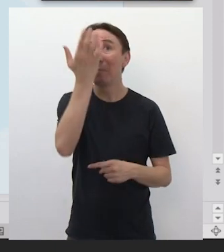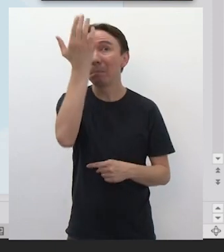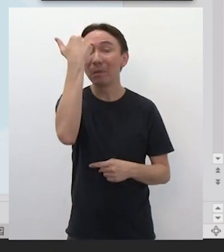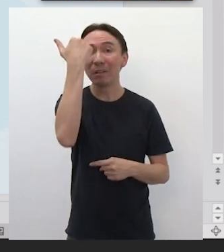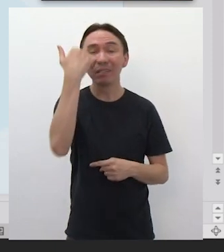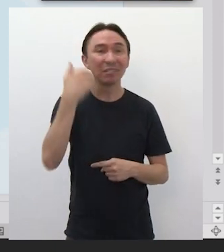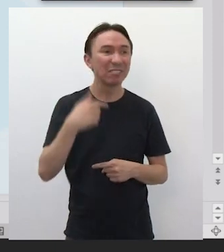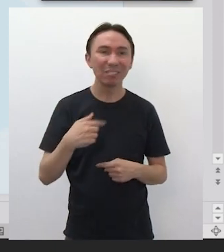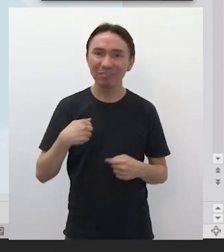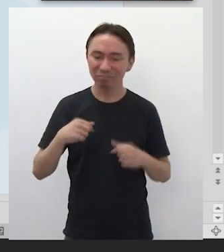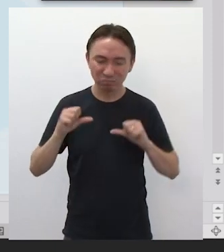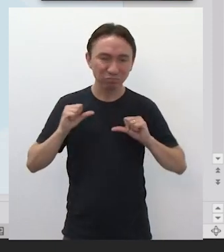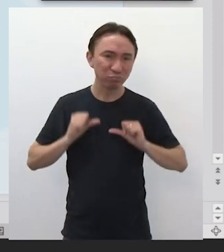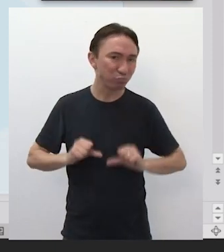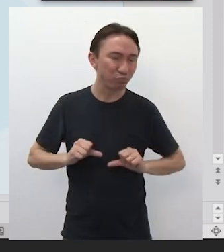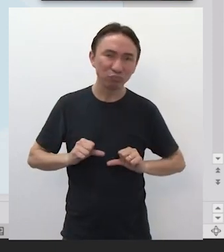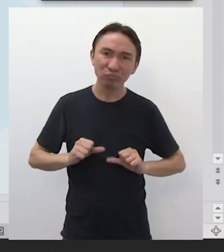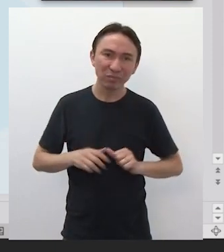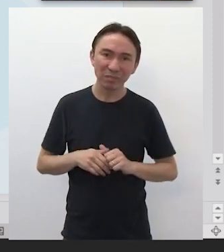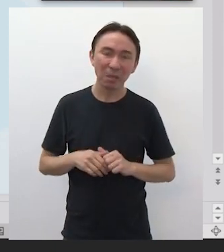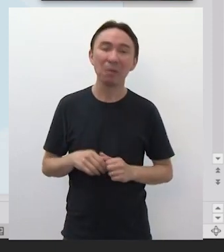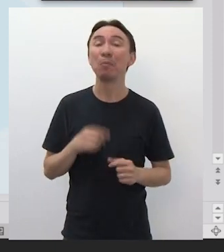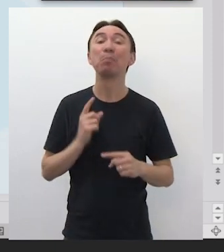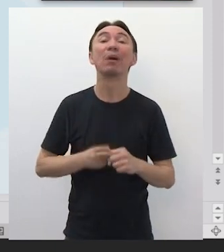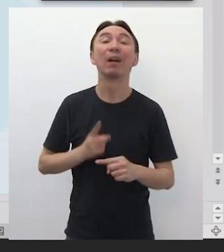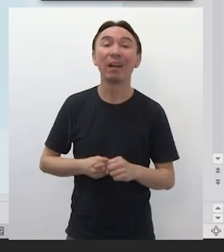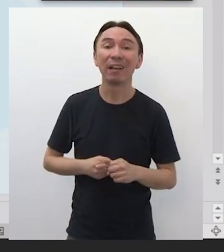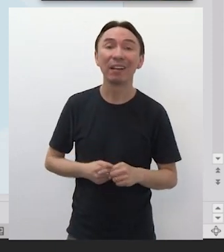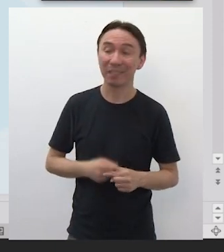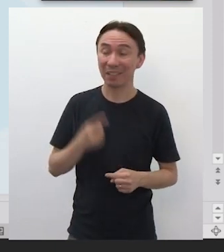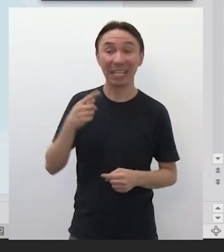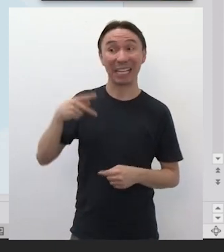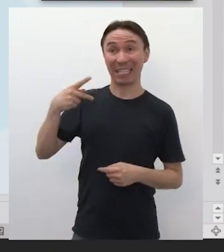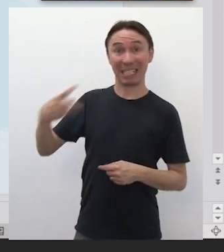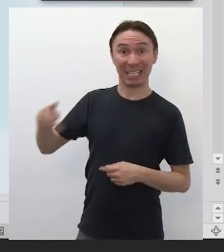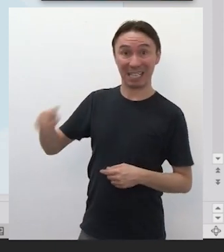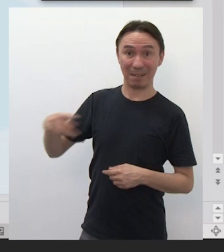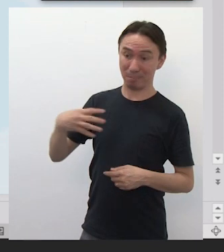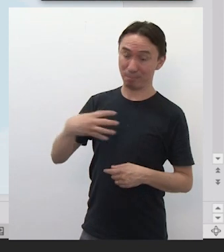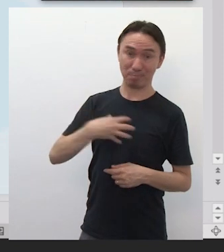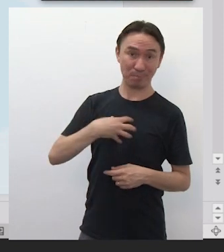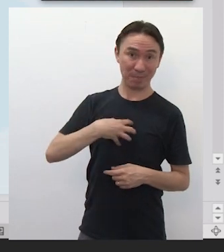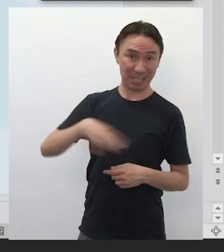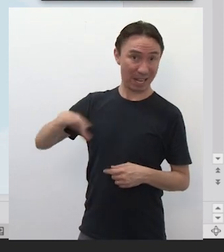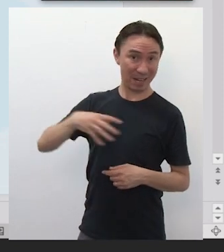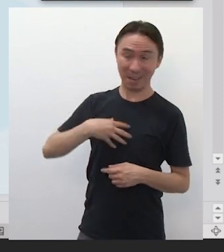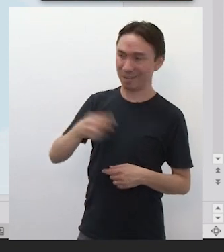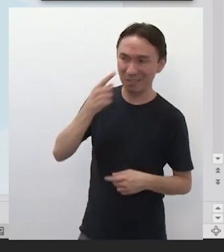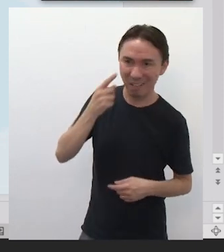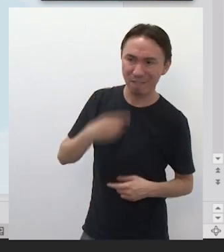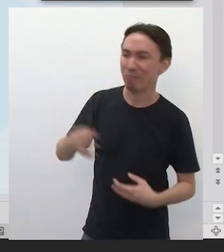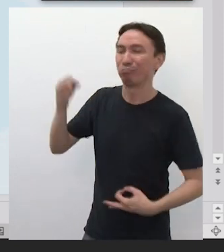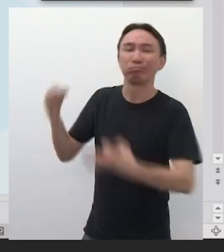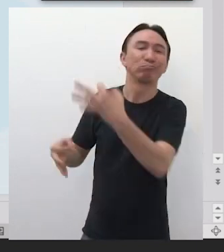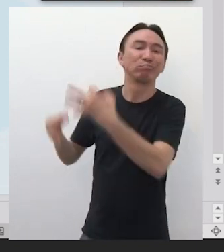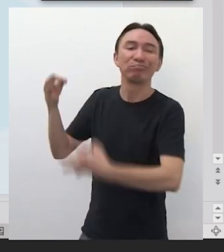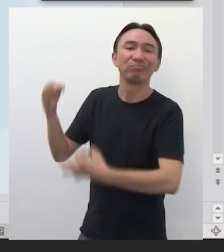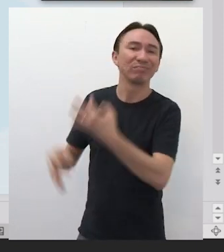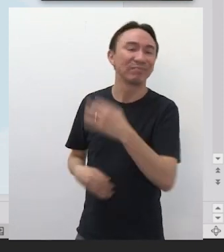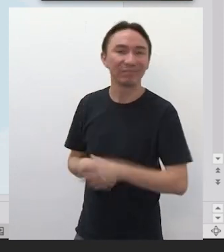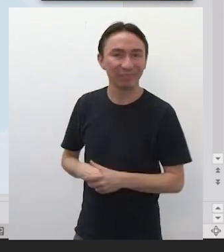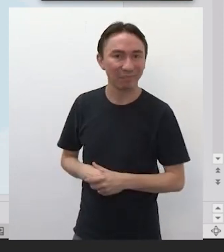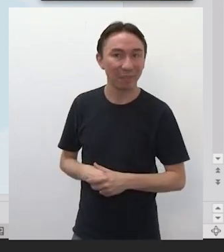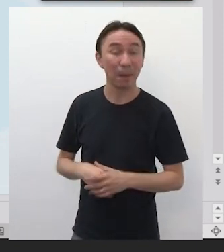foi errada, né? Foi julgando a personalidade. Agora, se eu disser assim, vamos